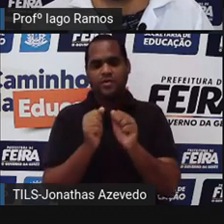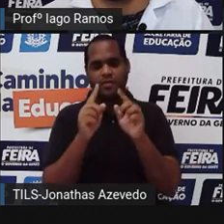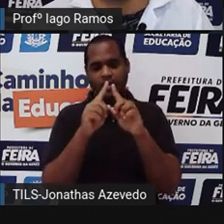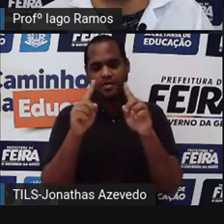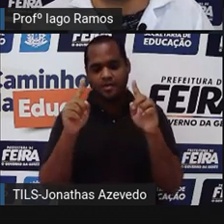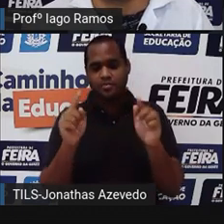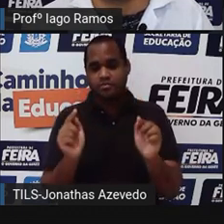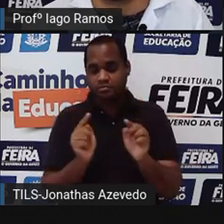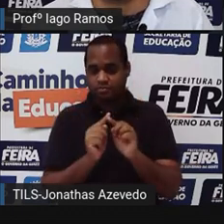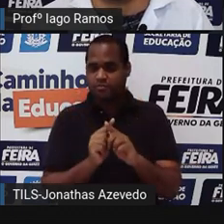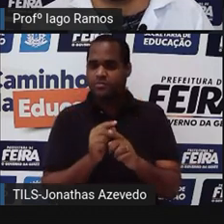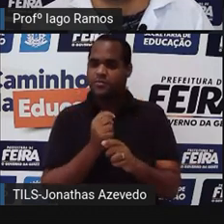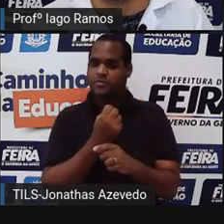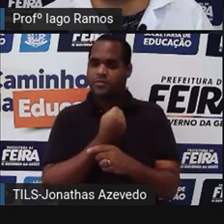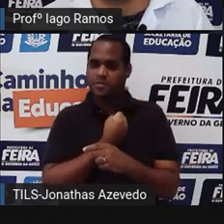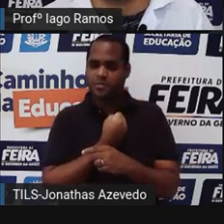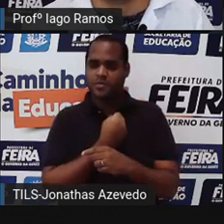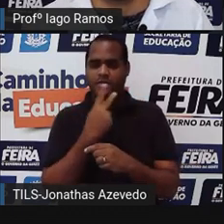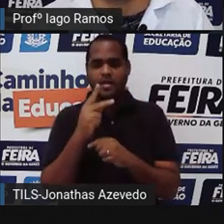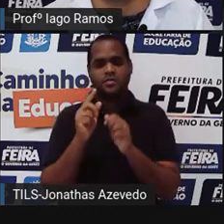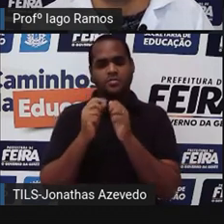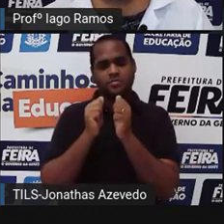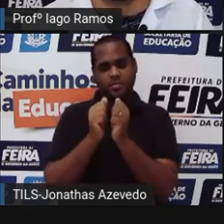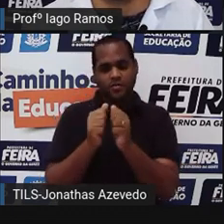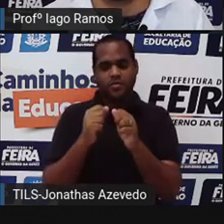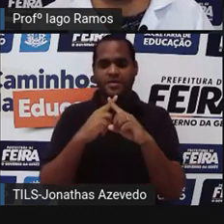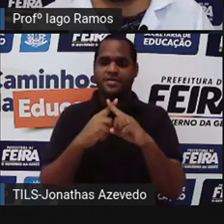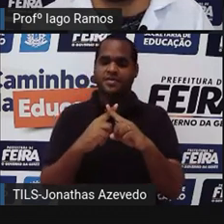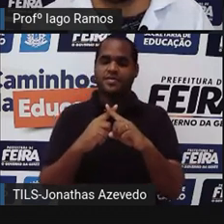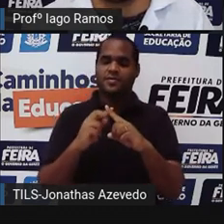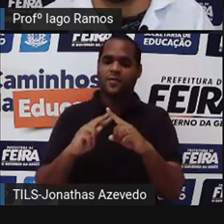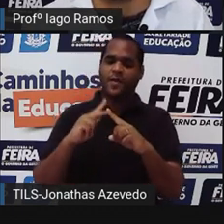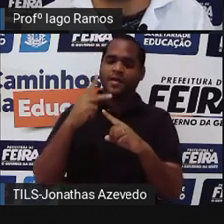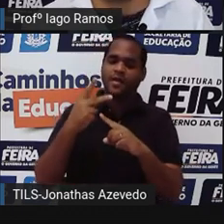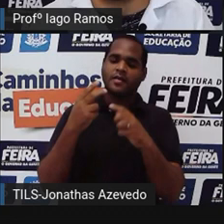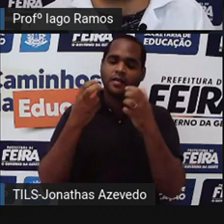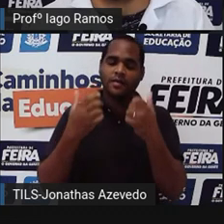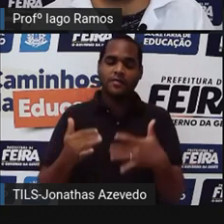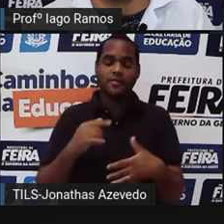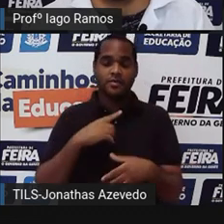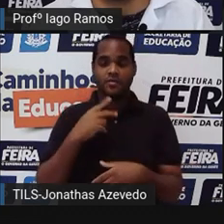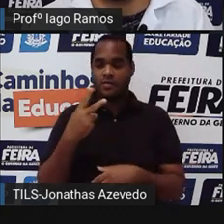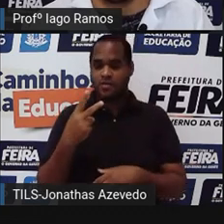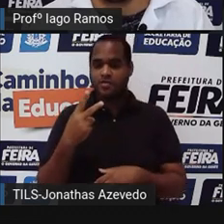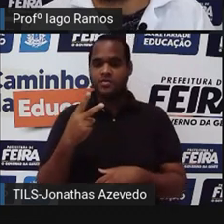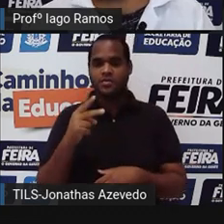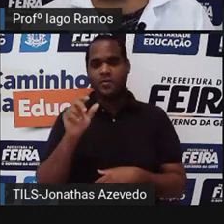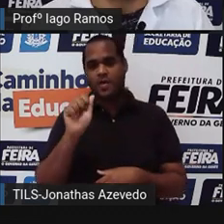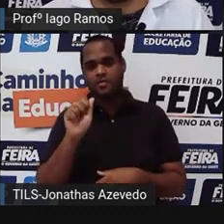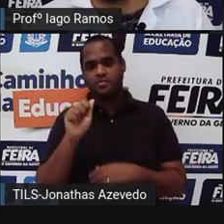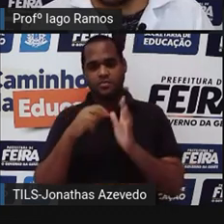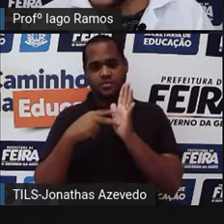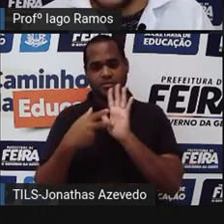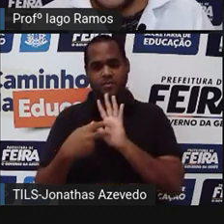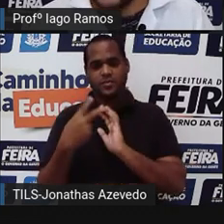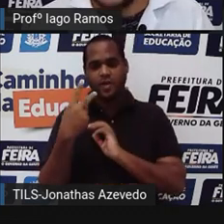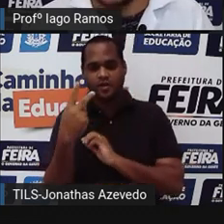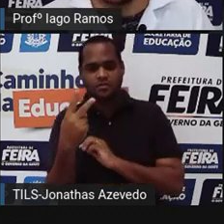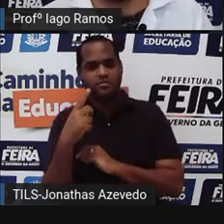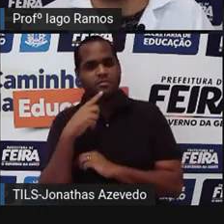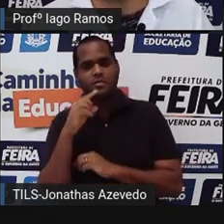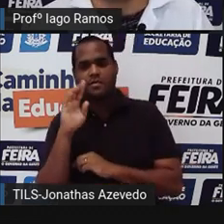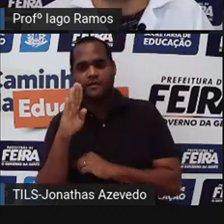o número que está acompanhando o x ao quadrado, nesse caso é 2, então A igual a 2. Não tem o